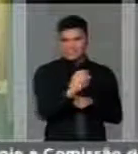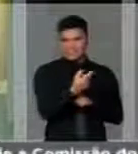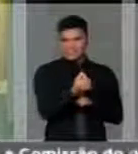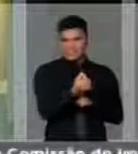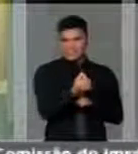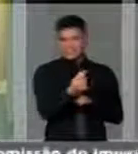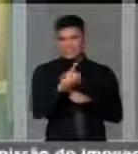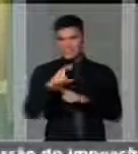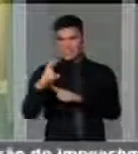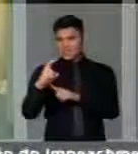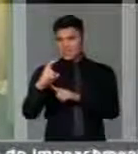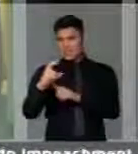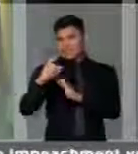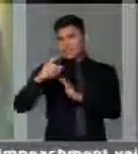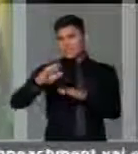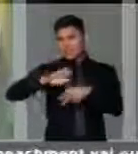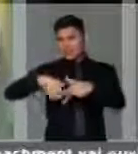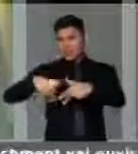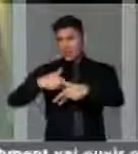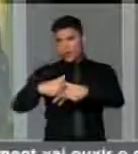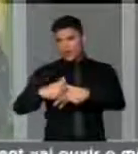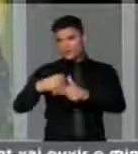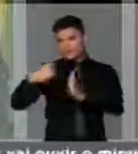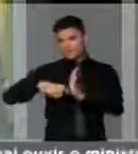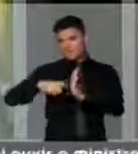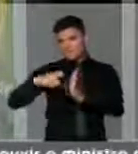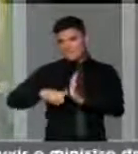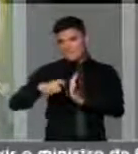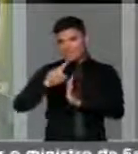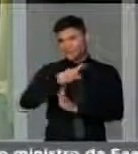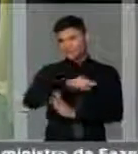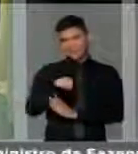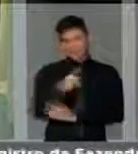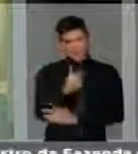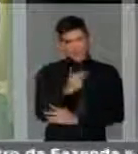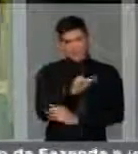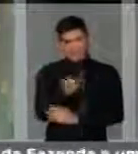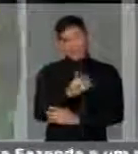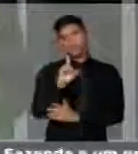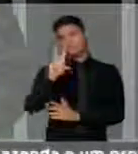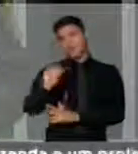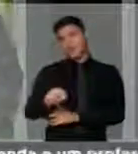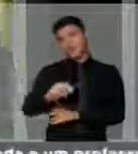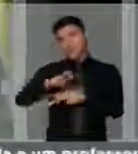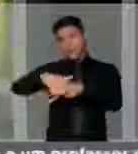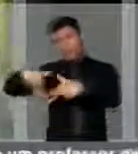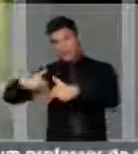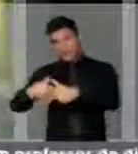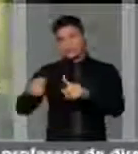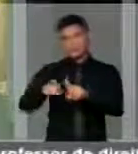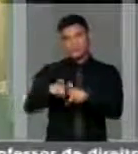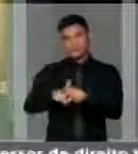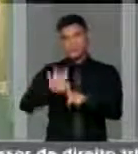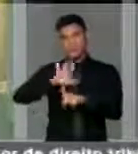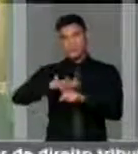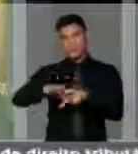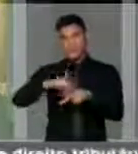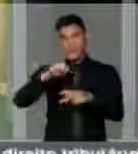apenas pela fraude fiscal, é pela roubalheira, é pela corrupção, é pelos desmandos, é